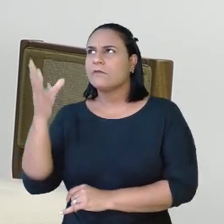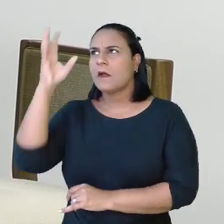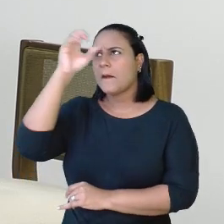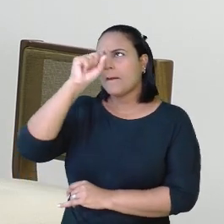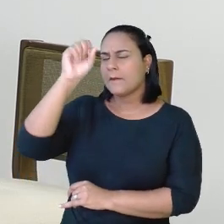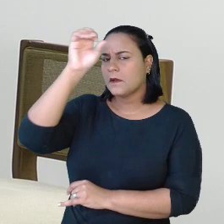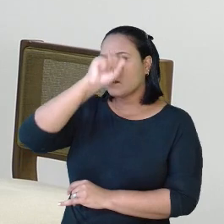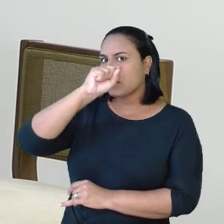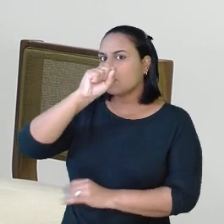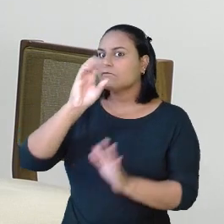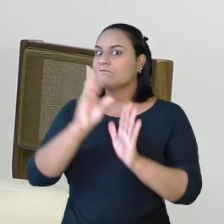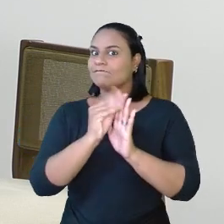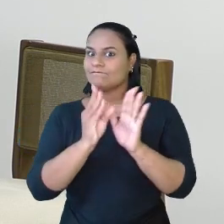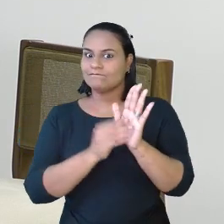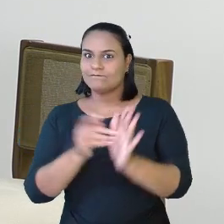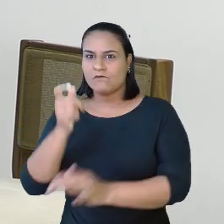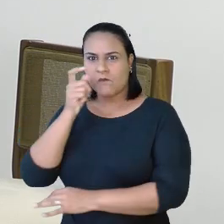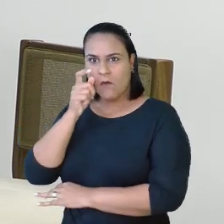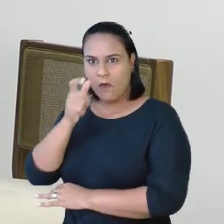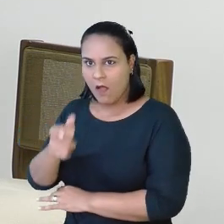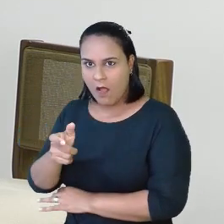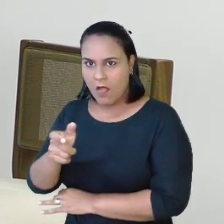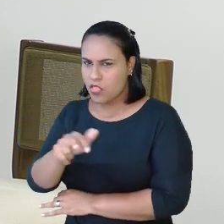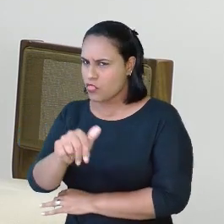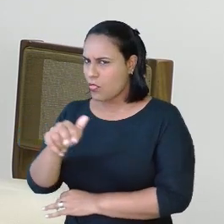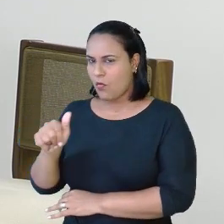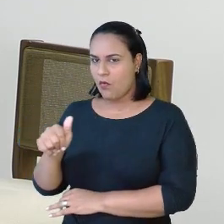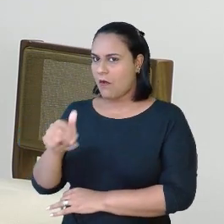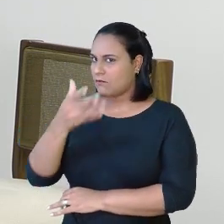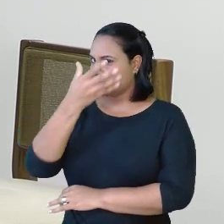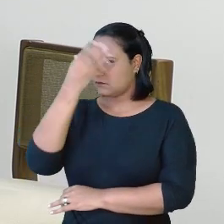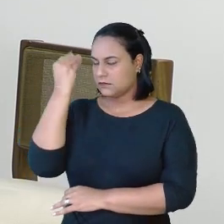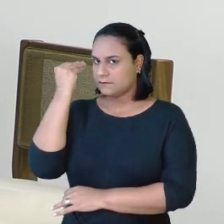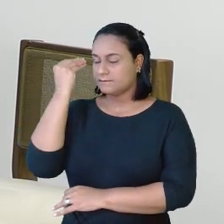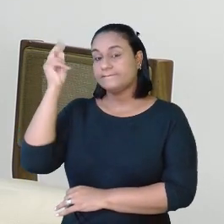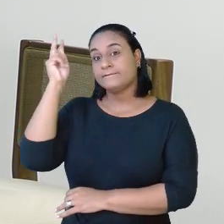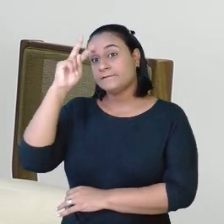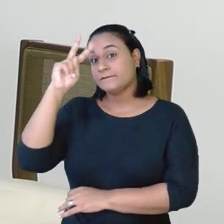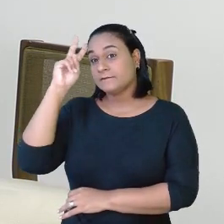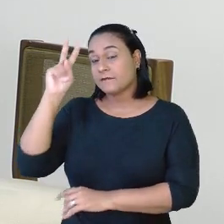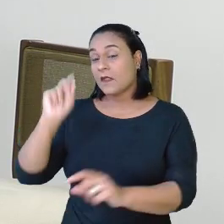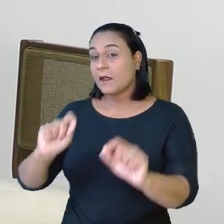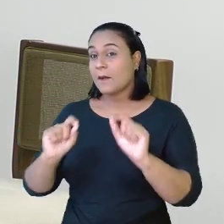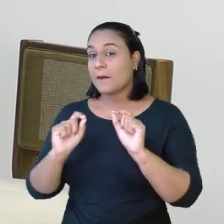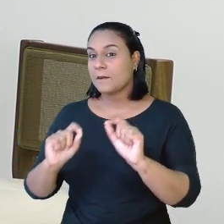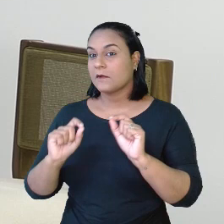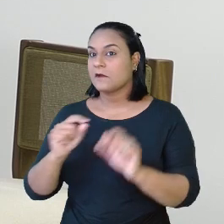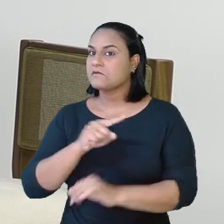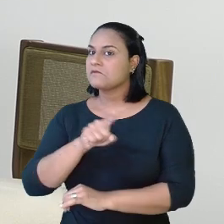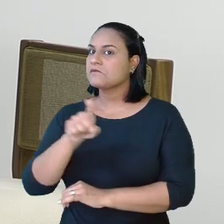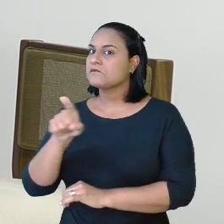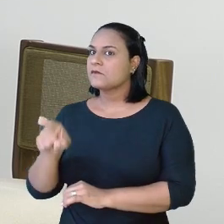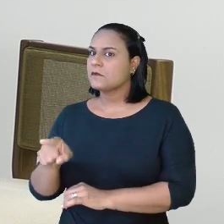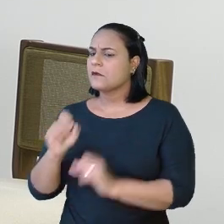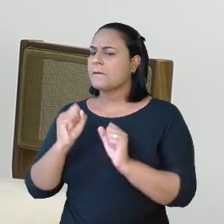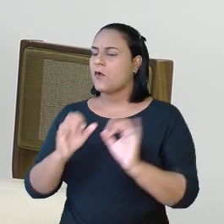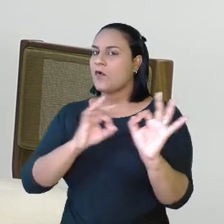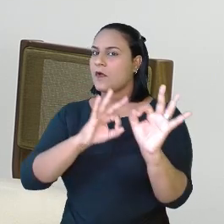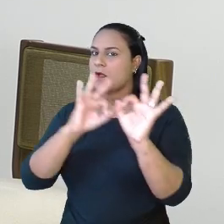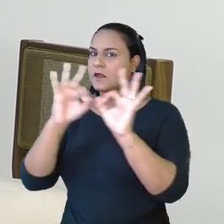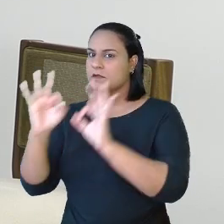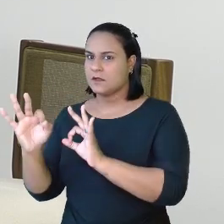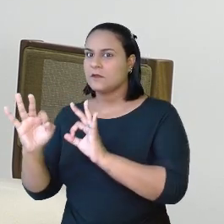bem interessante para não esquecer nunca mais, tá? E só lembrando que vocês podem assistir essa aula pelo